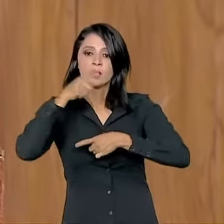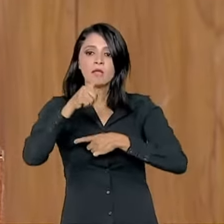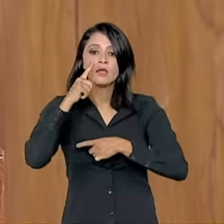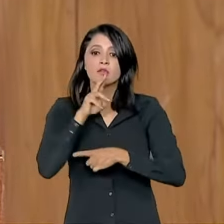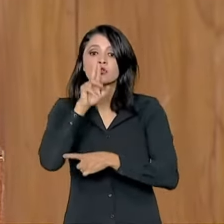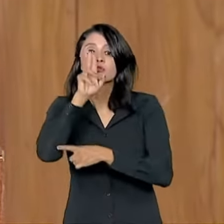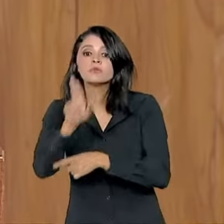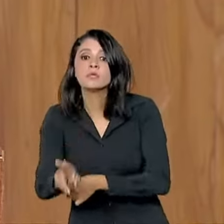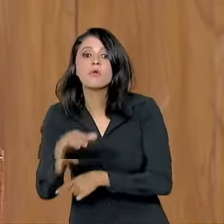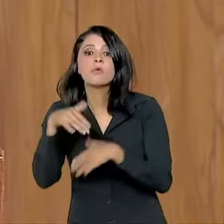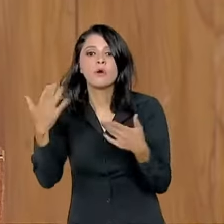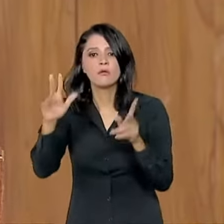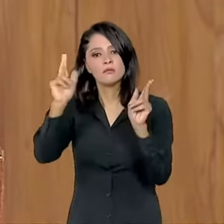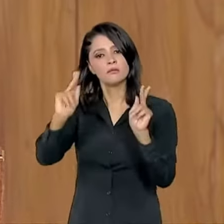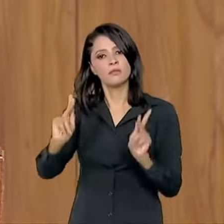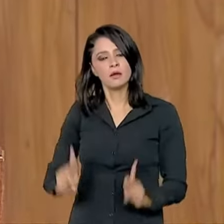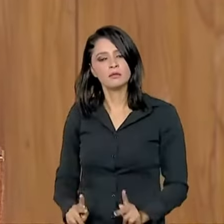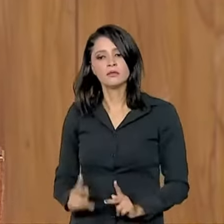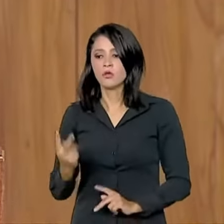paz.